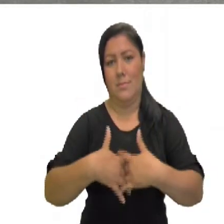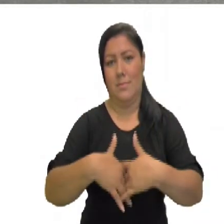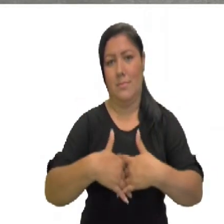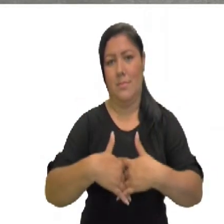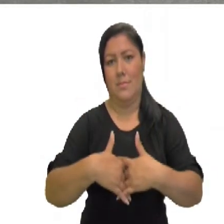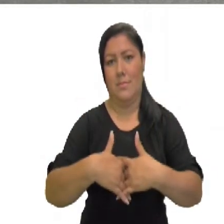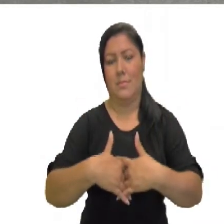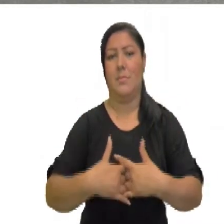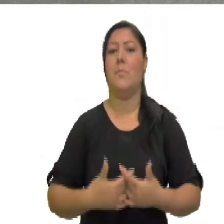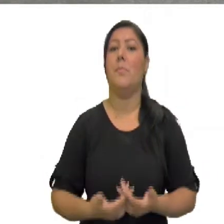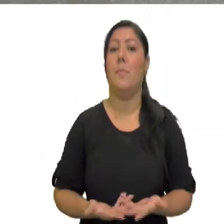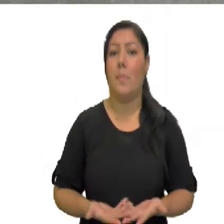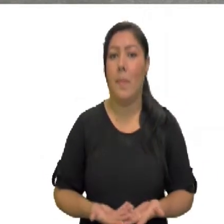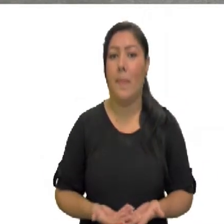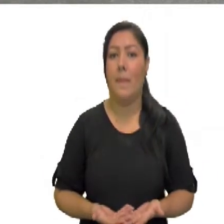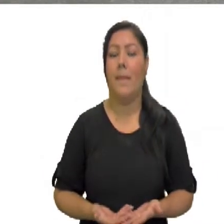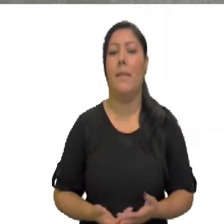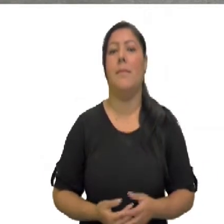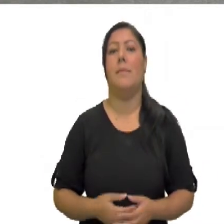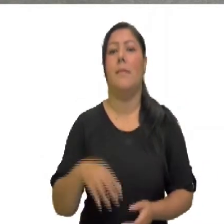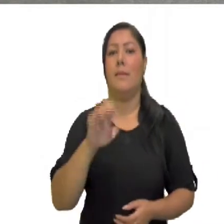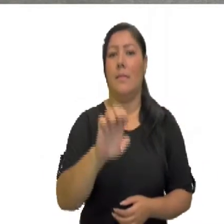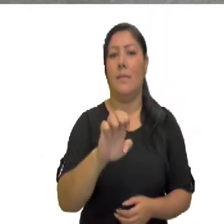chama exoesqueleto.